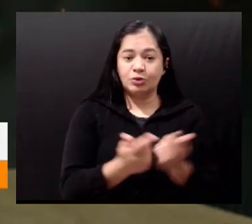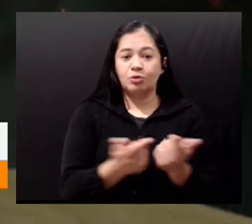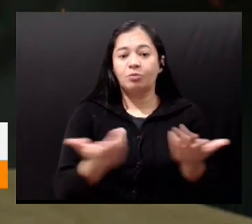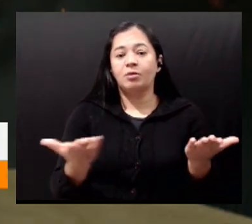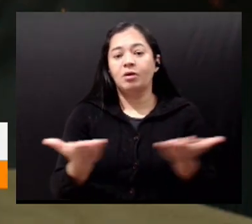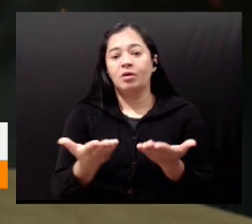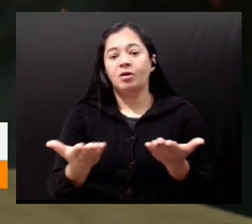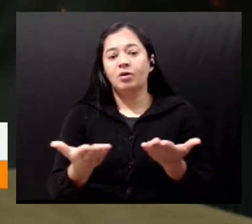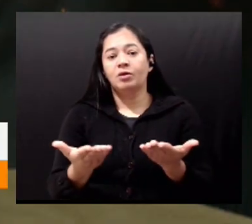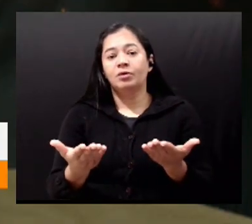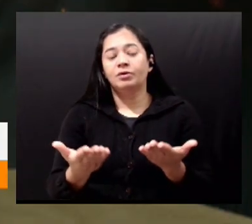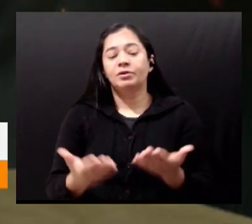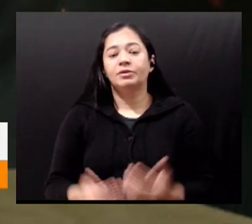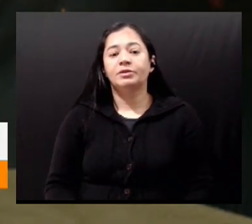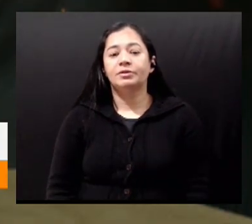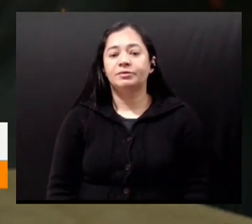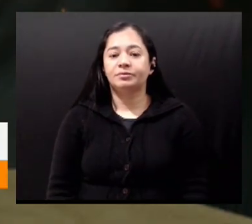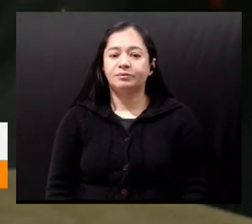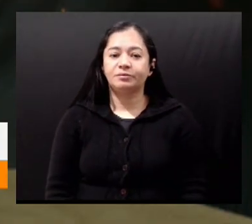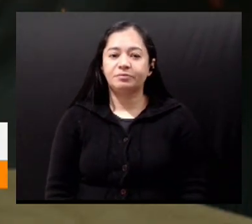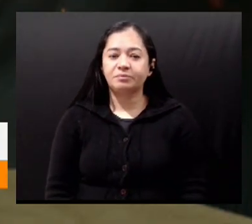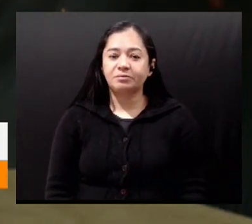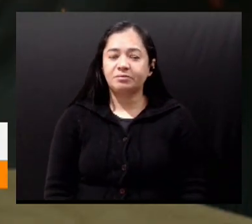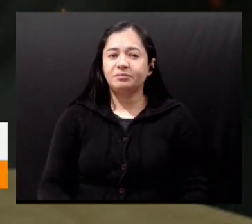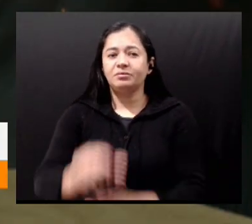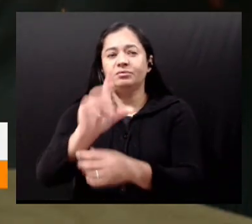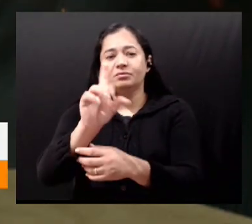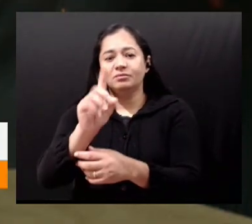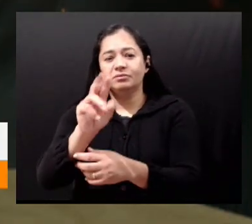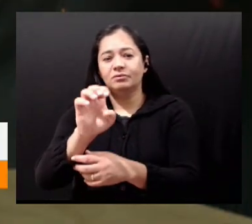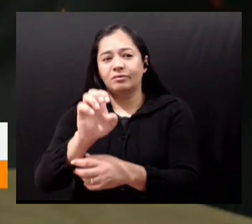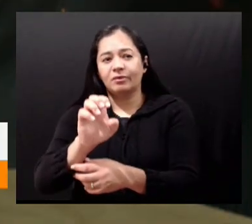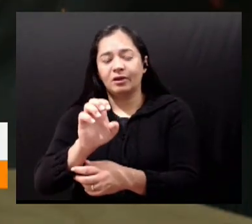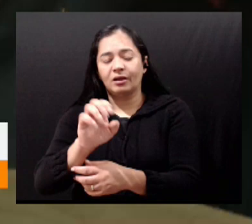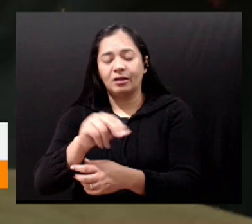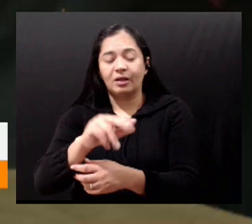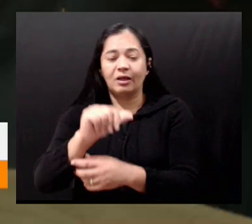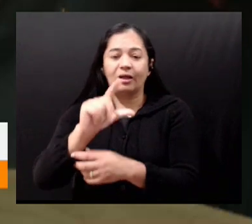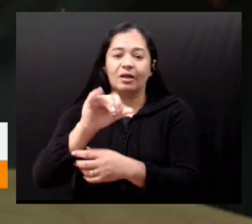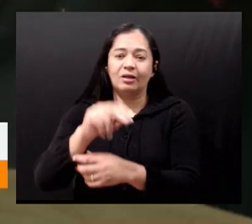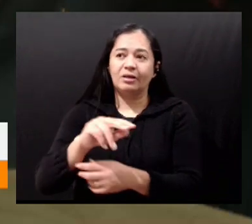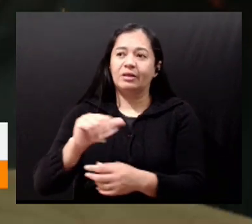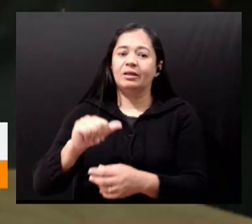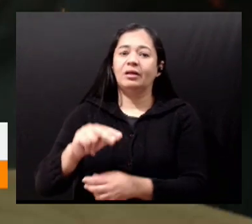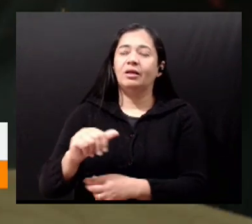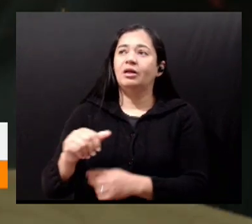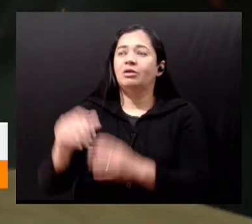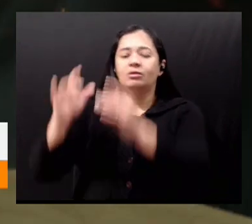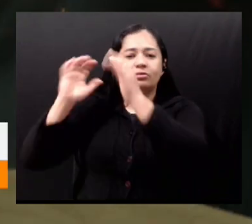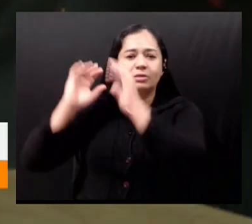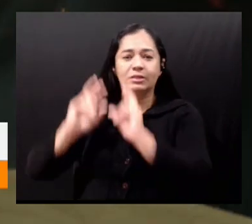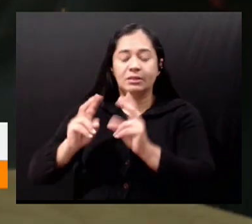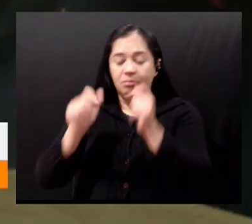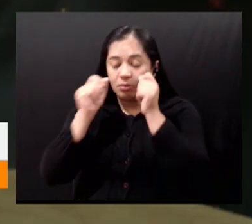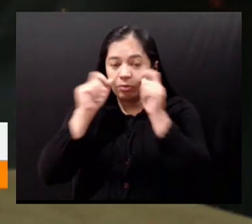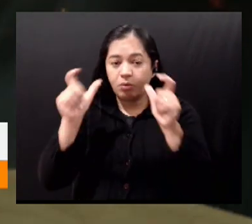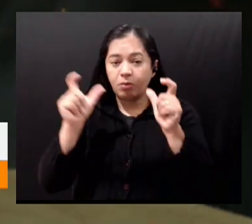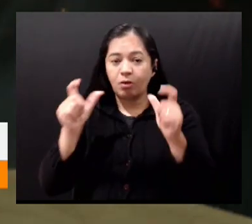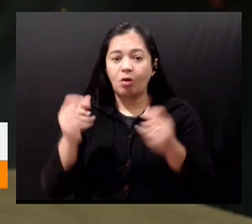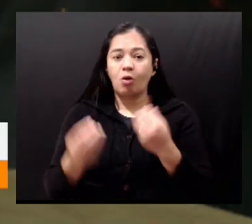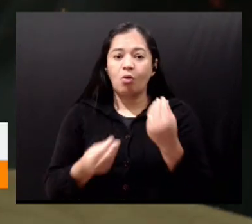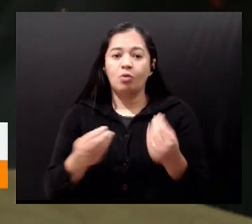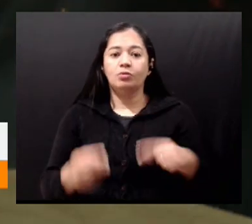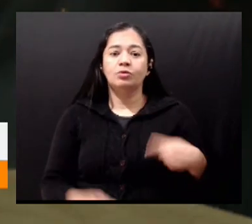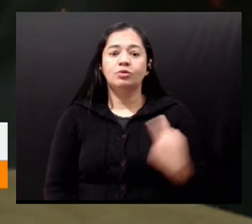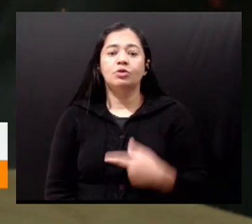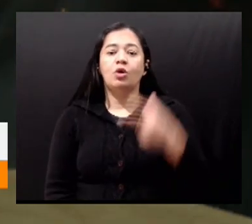da descarga de adrenalina, né, do cérebro em alerta o tempo todo, como que a gente consegue